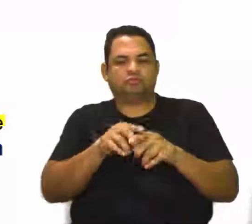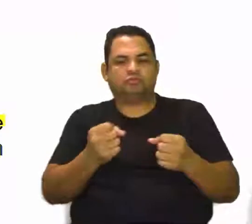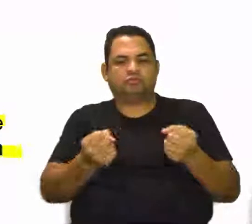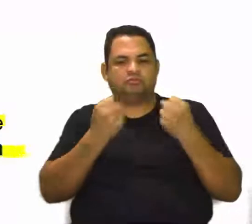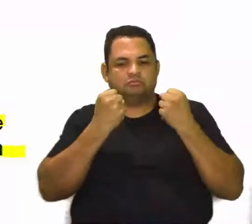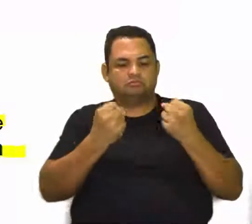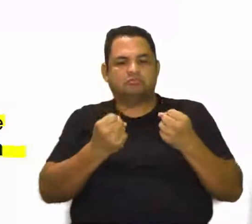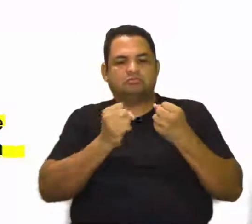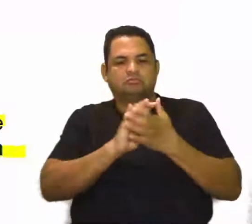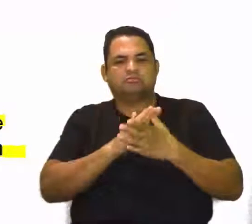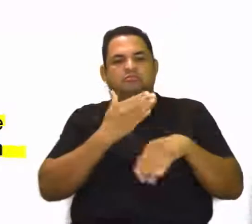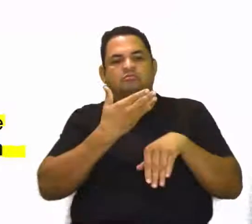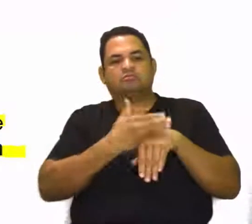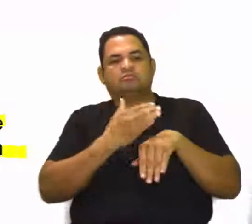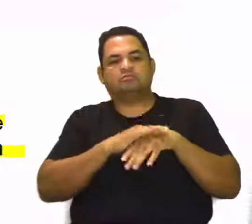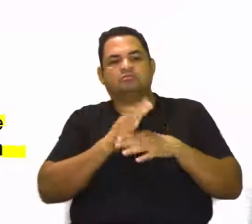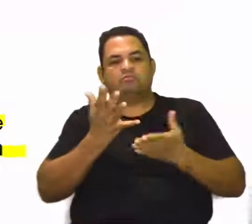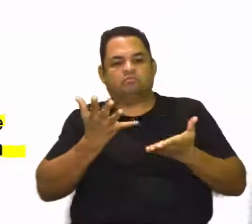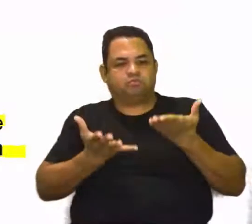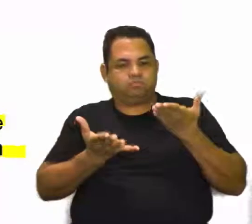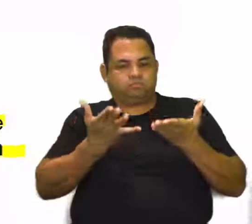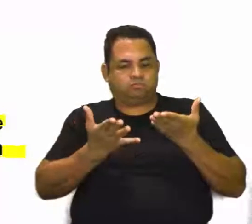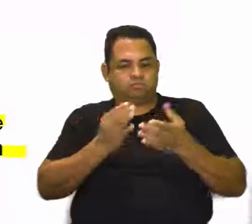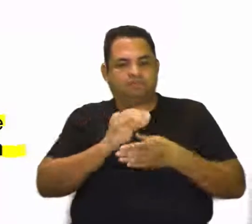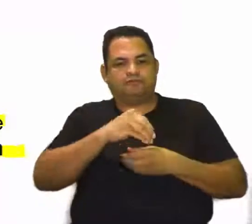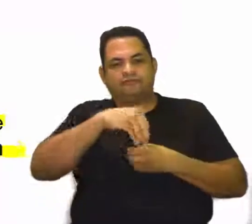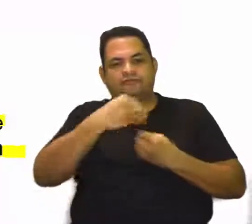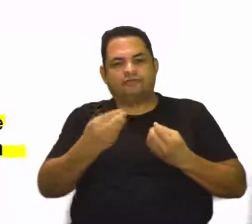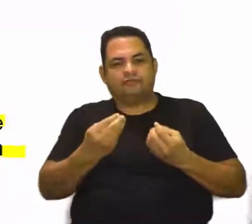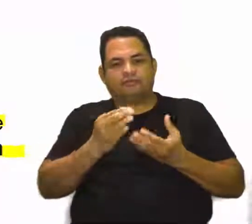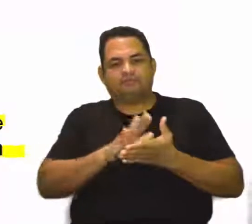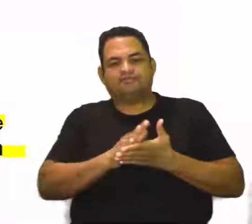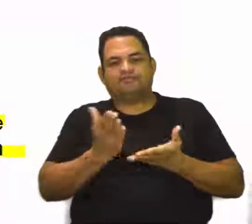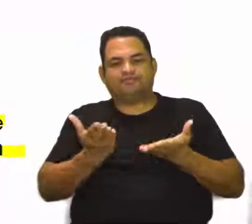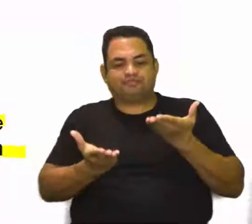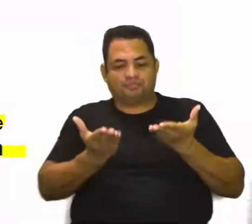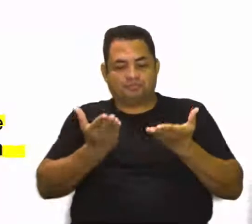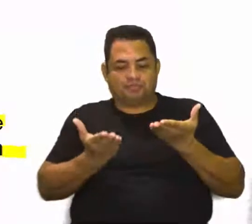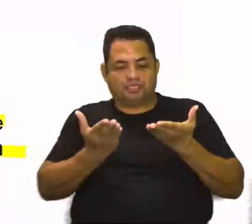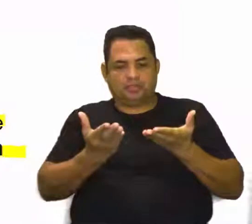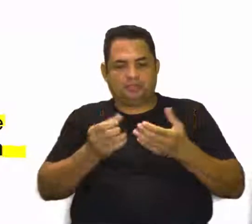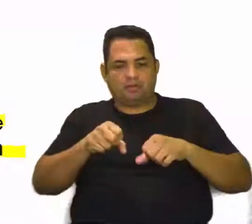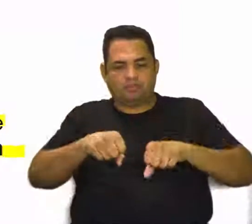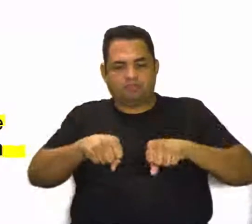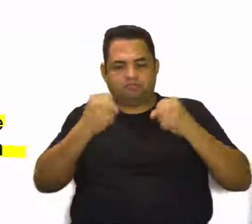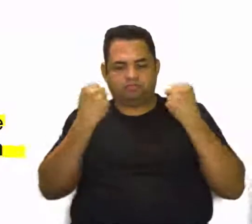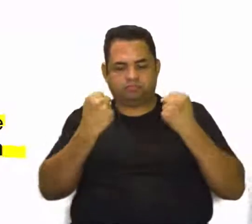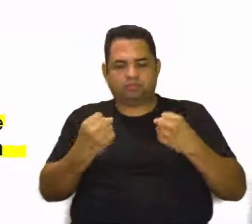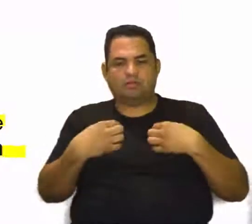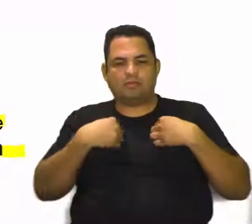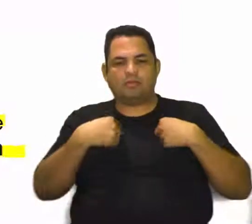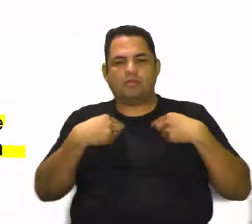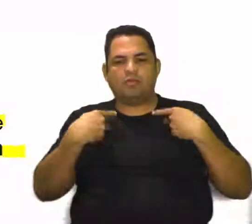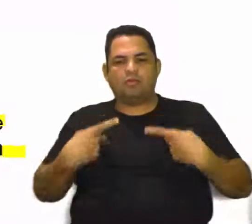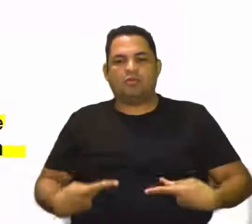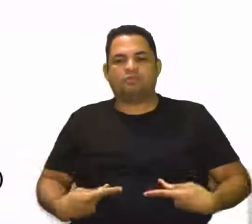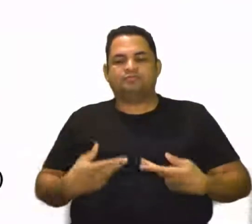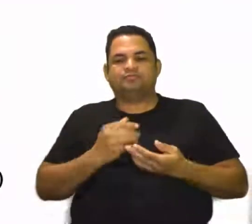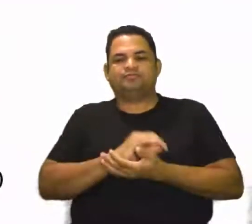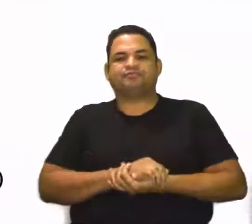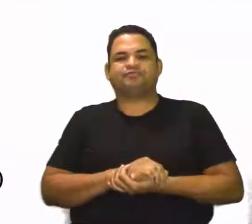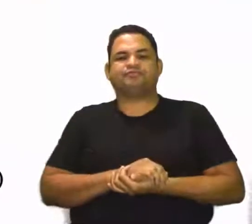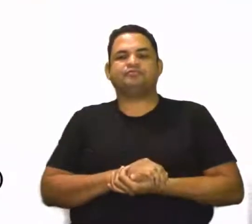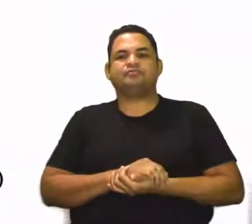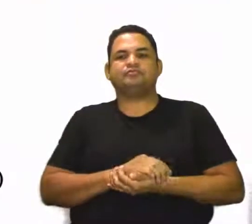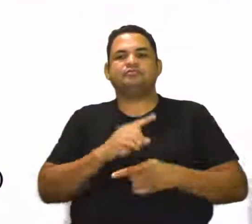utilizando a musculação e exercício de sobrecarga de forma externa ou o peso do próprio corpo. Perfeito.